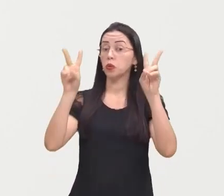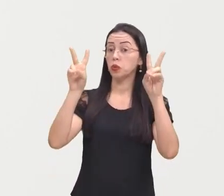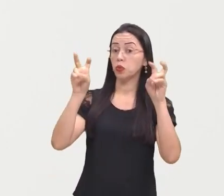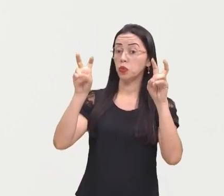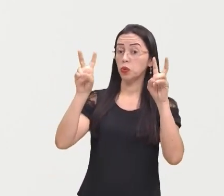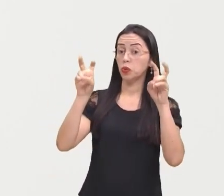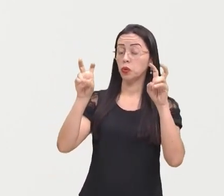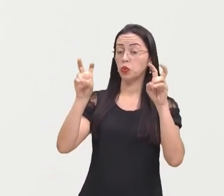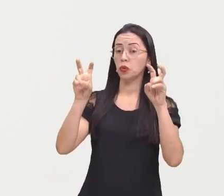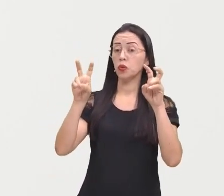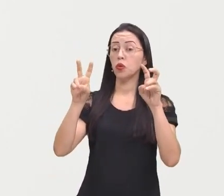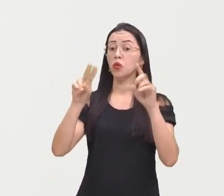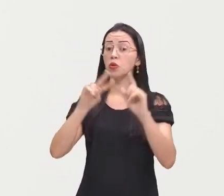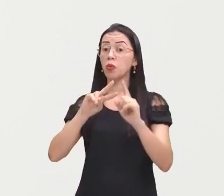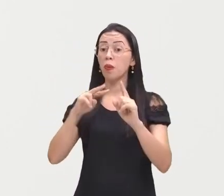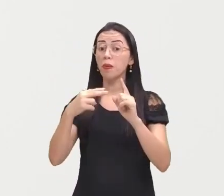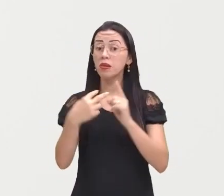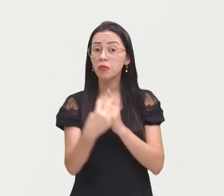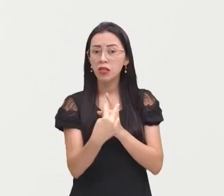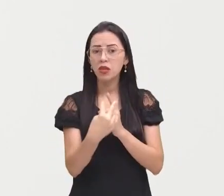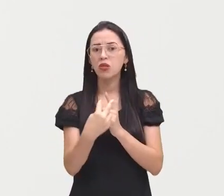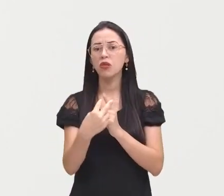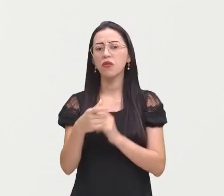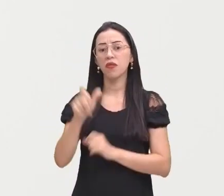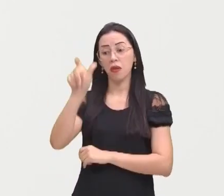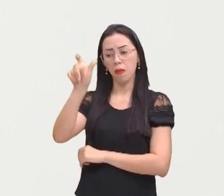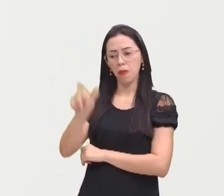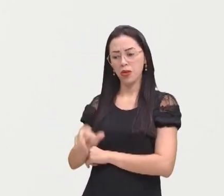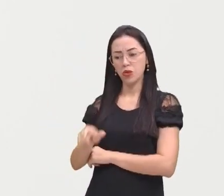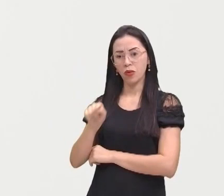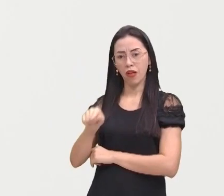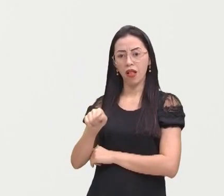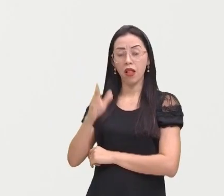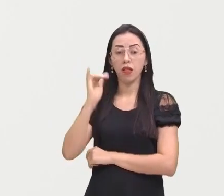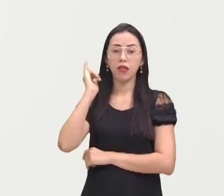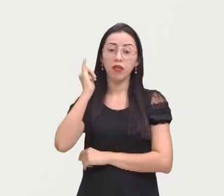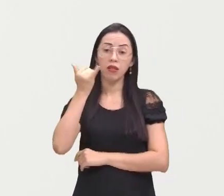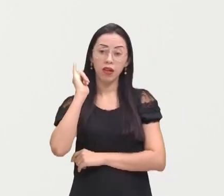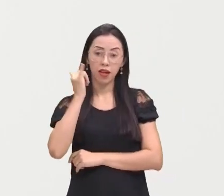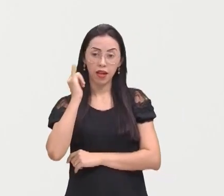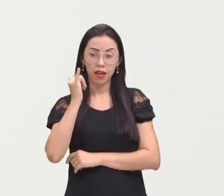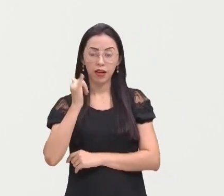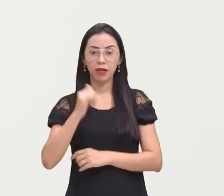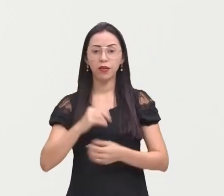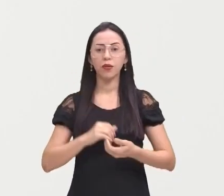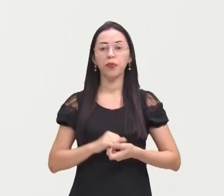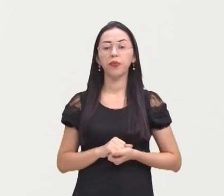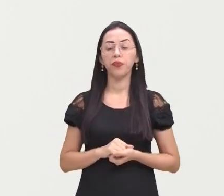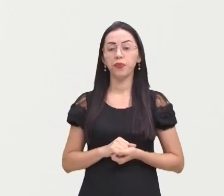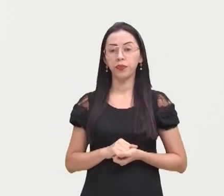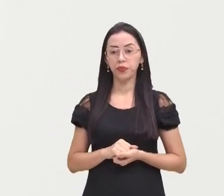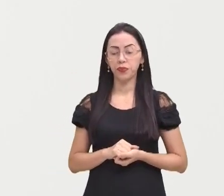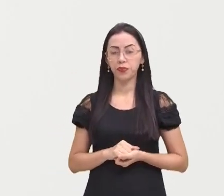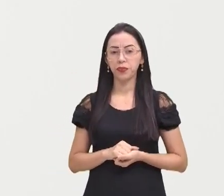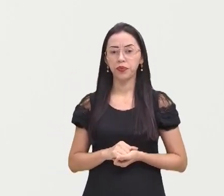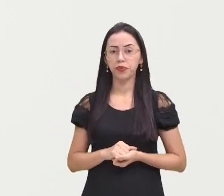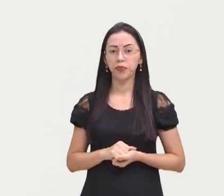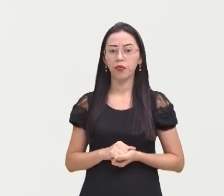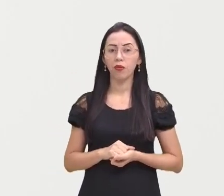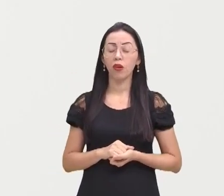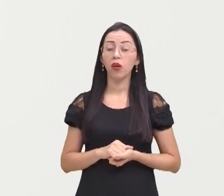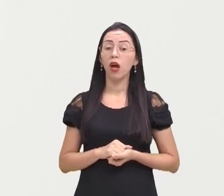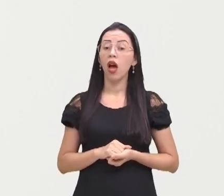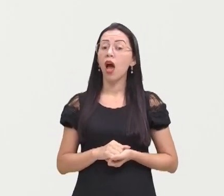o ponto de vista de quem o relata, narrador. Agora vamos explicar as